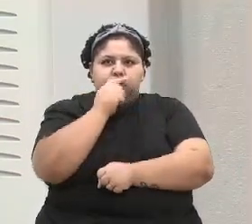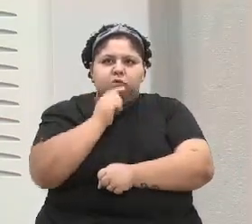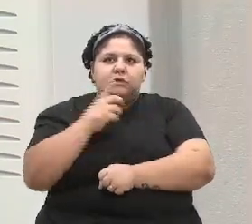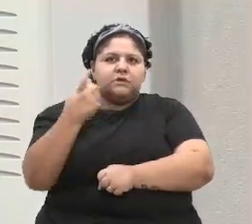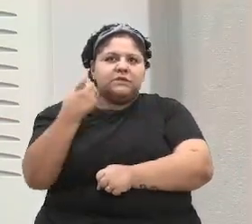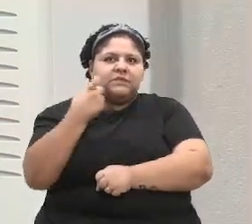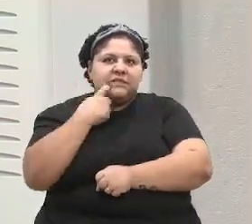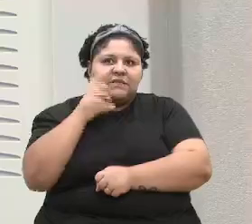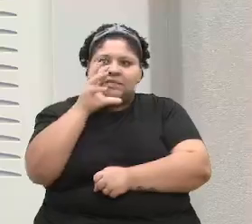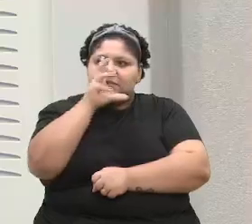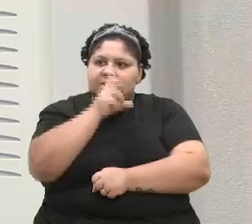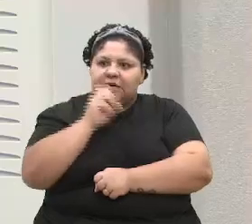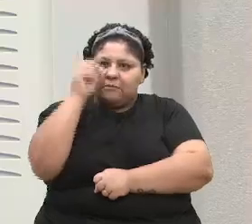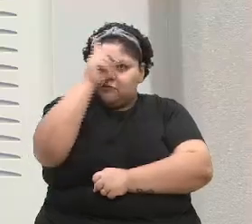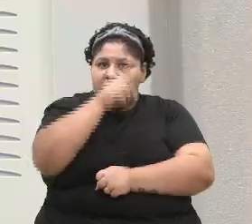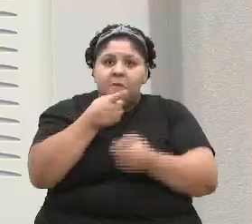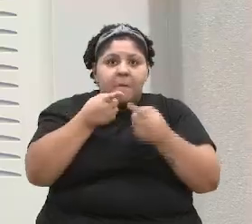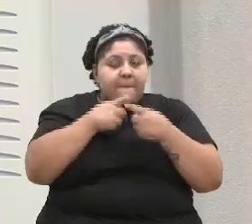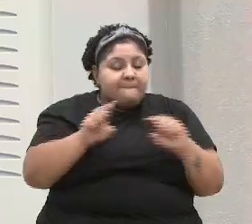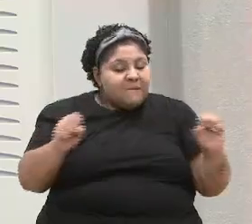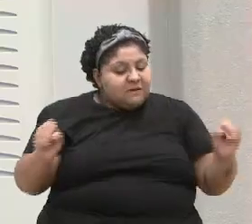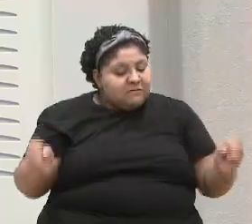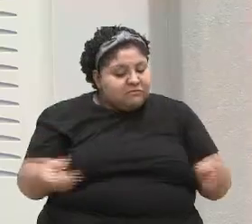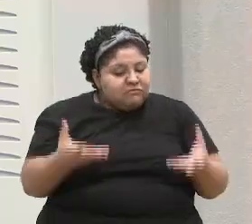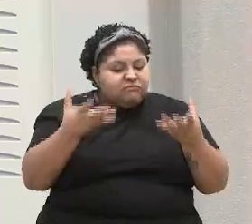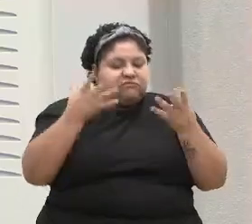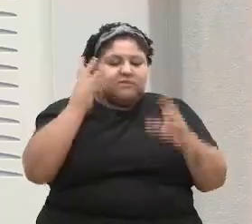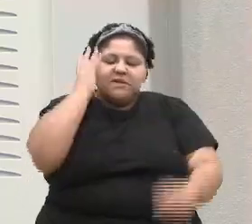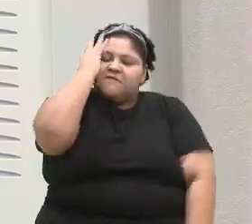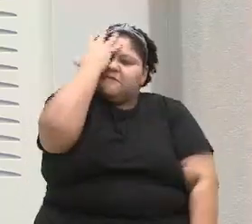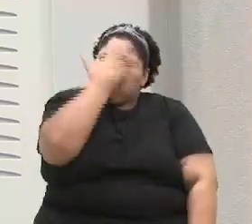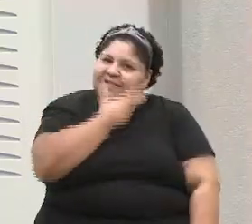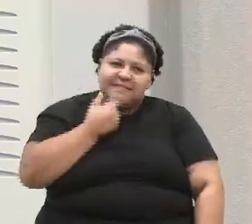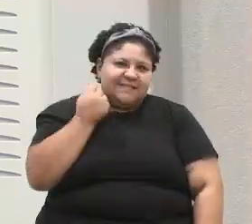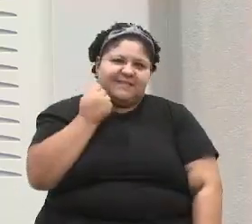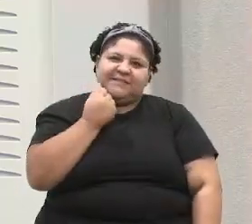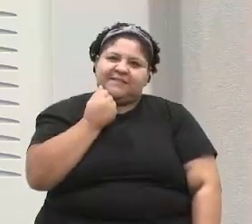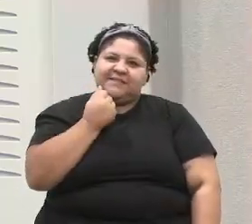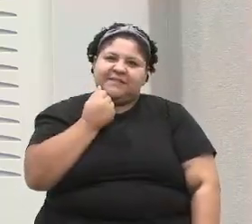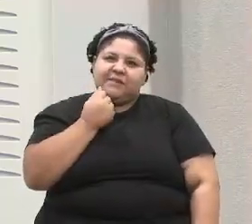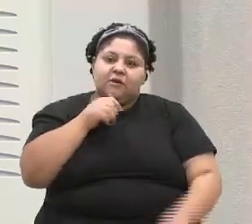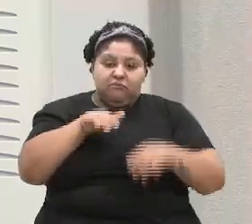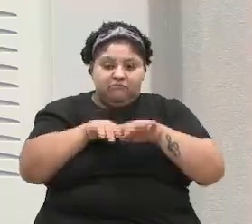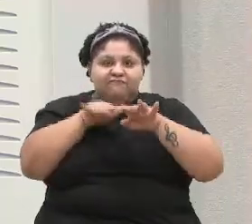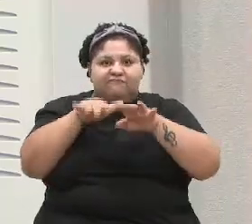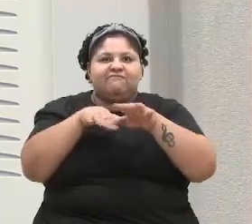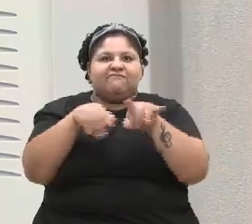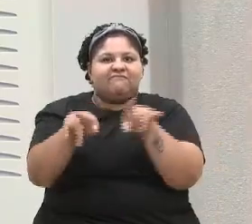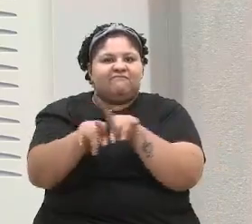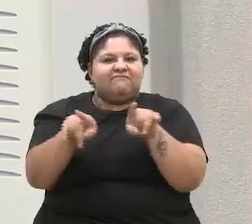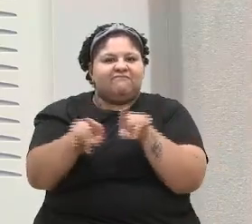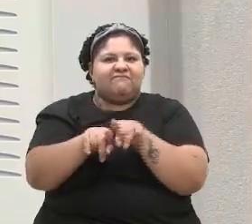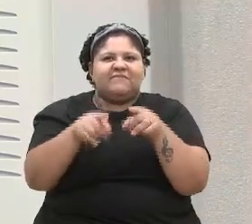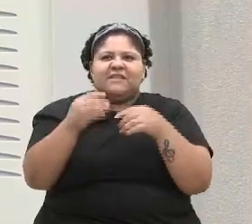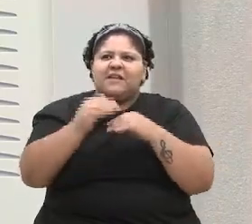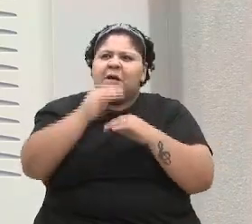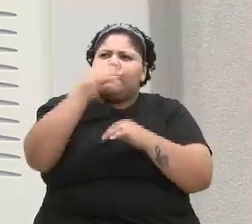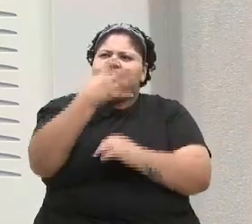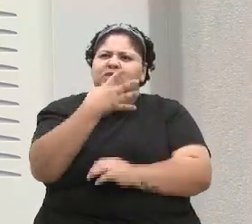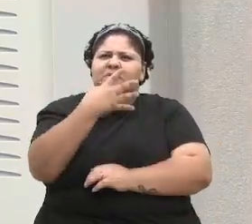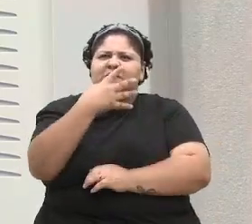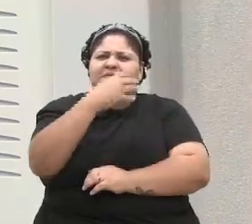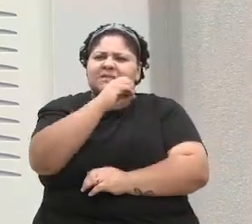domingo, mas a festa foi uma belíssima festa, com belíssimos desfiles, mais de 400 mil